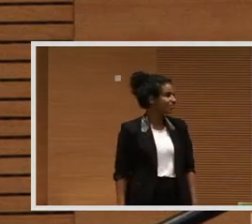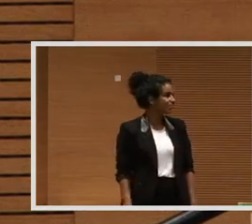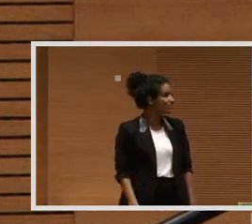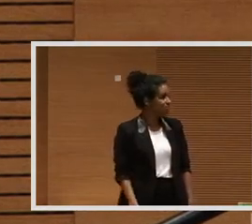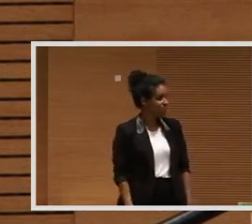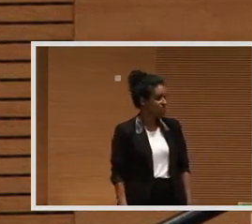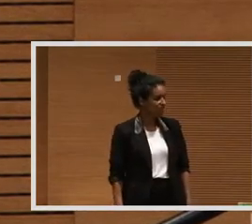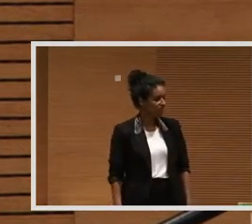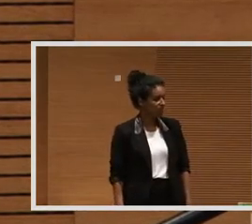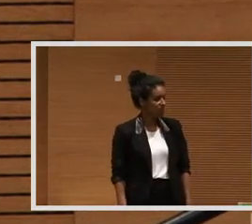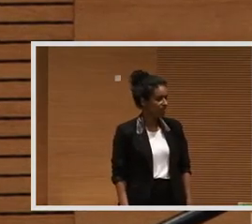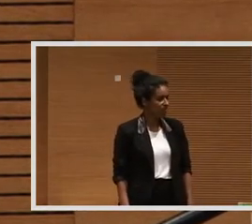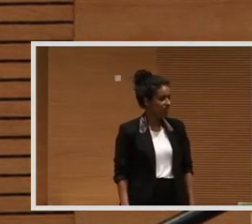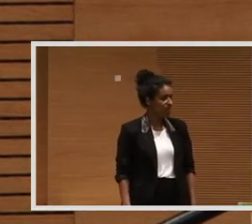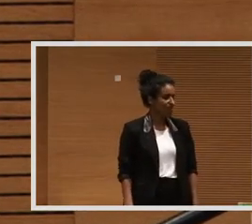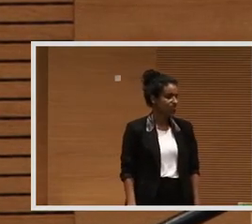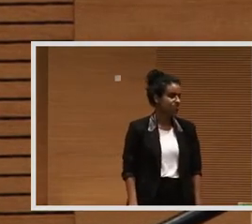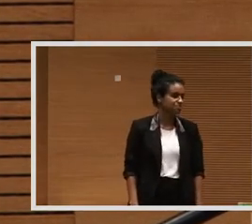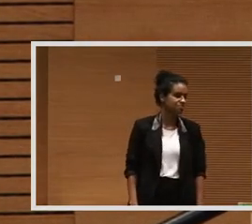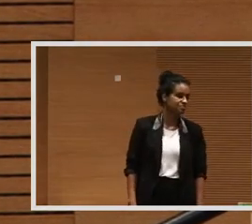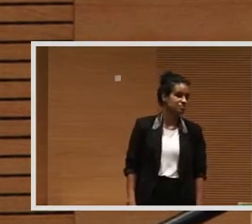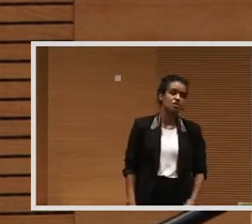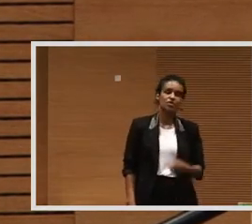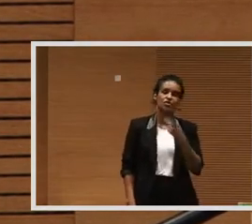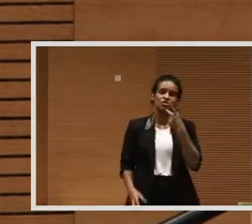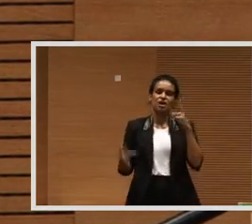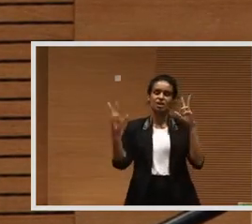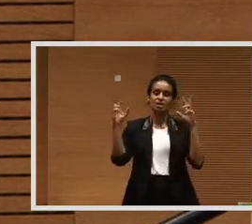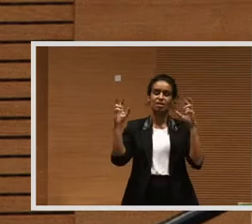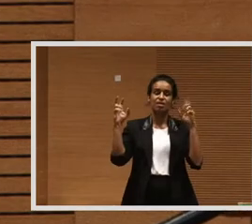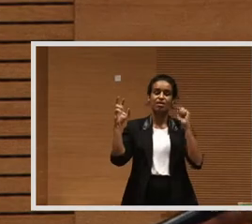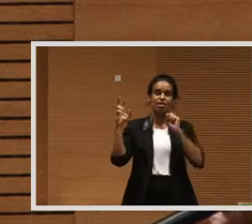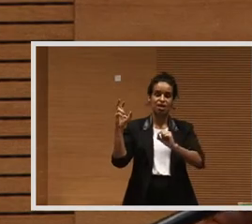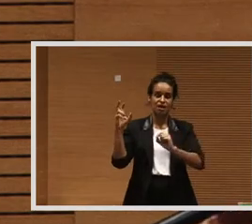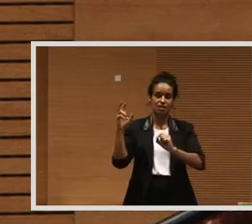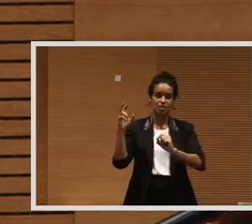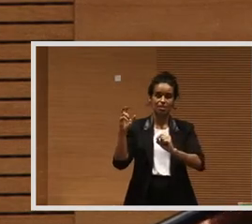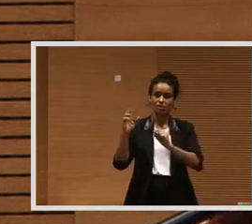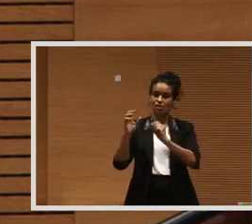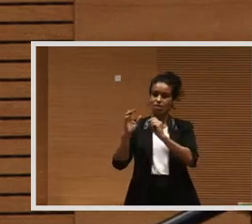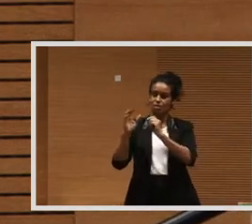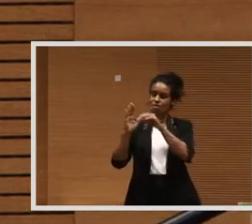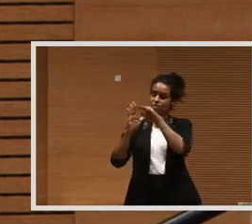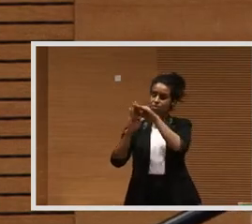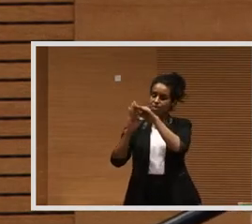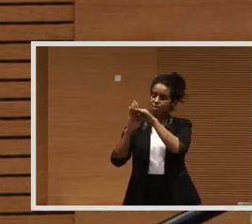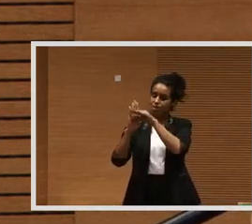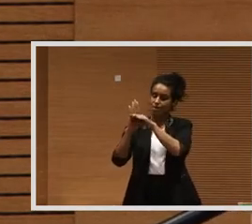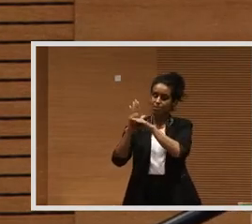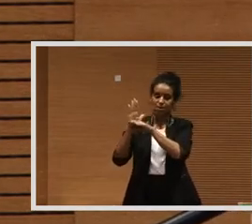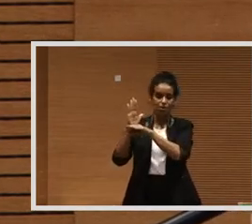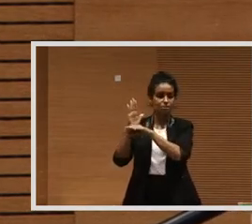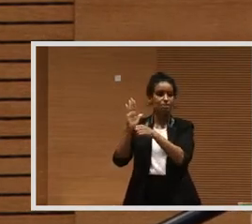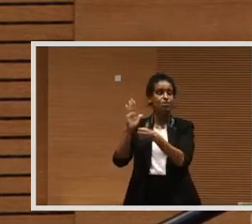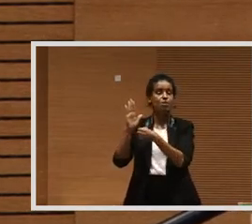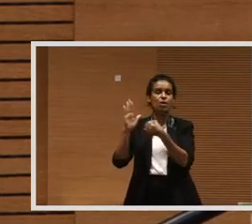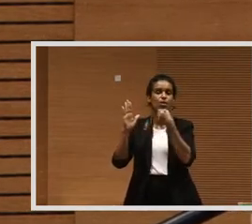eu vou falar sobre os processos de medicalização, desmedicalização e como